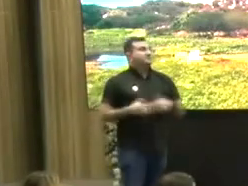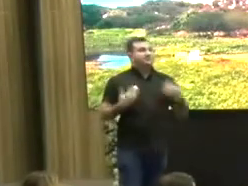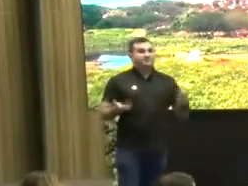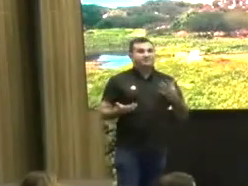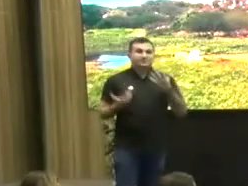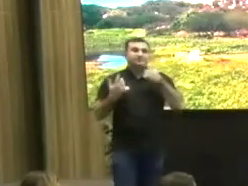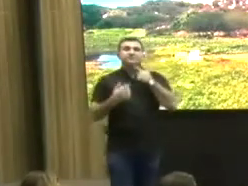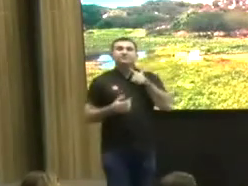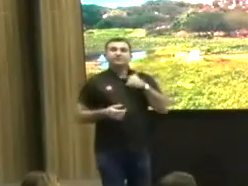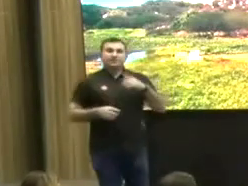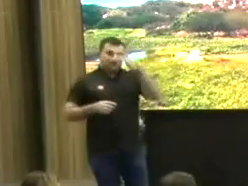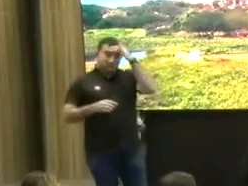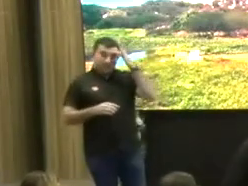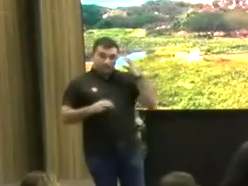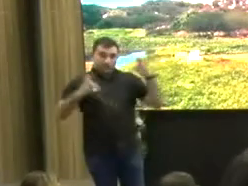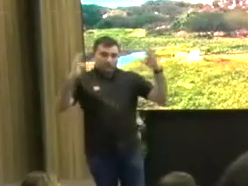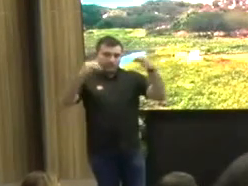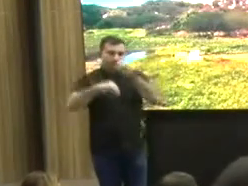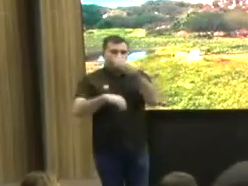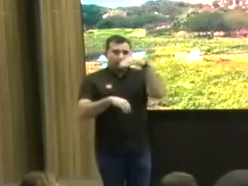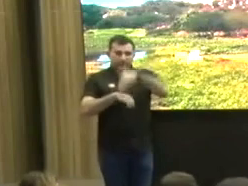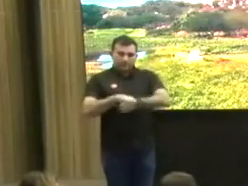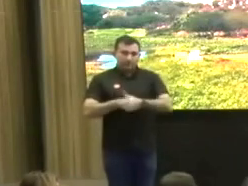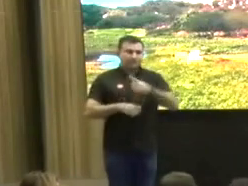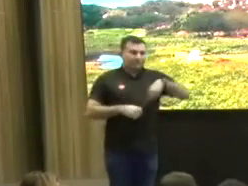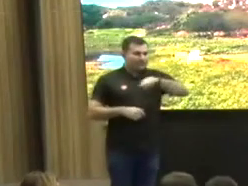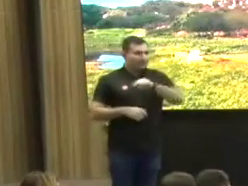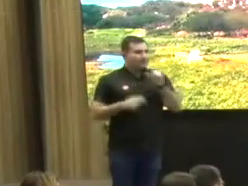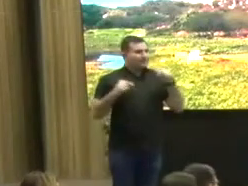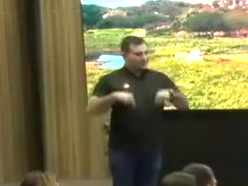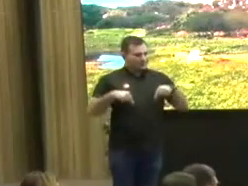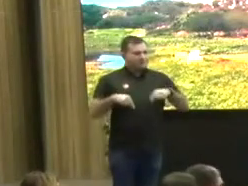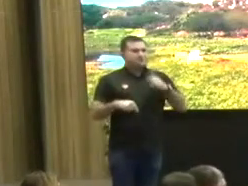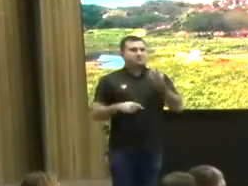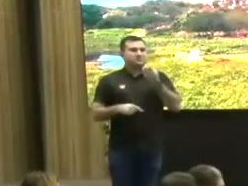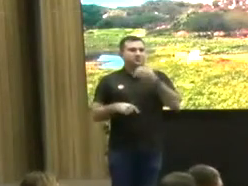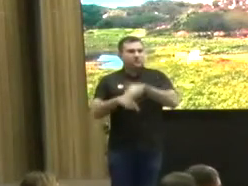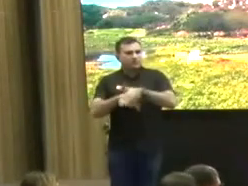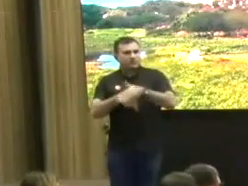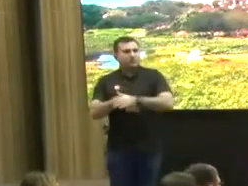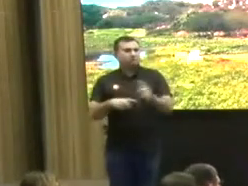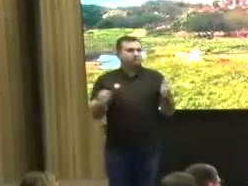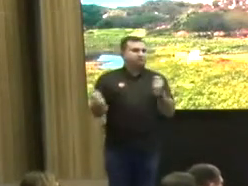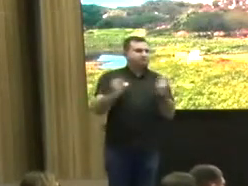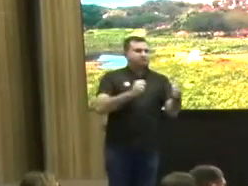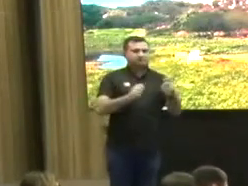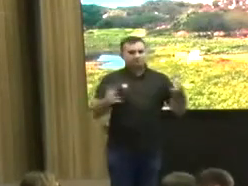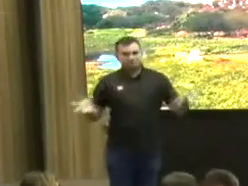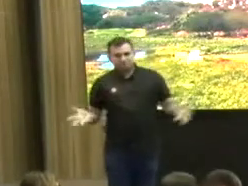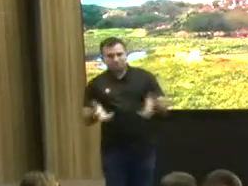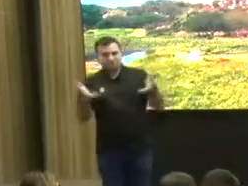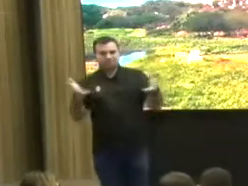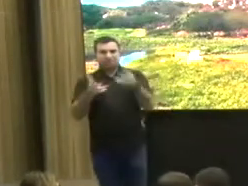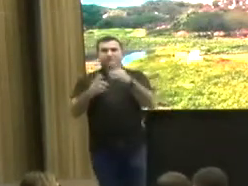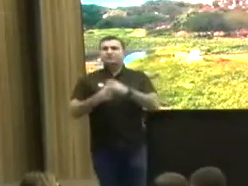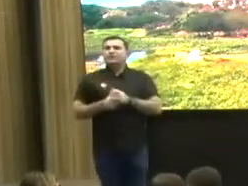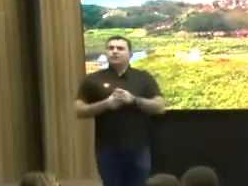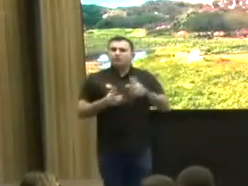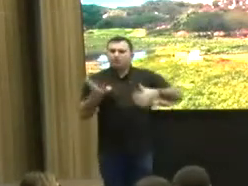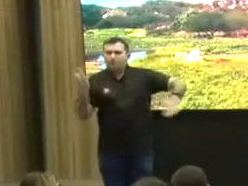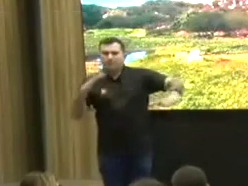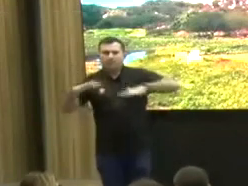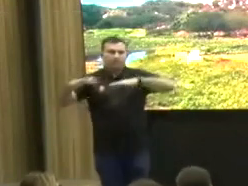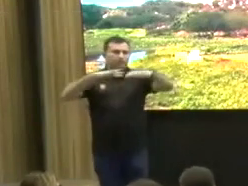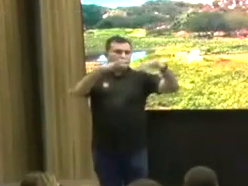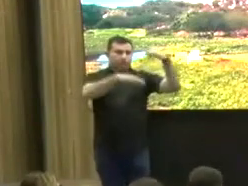Desejar a todas as pessoas uma boa noite, que a noite seja bem excitante, provocativa, que movimente